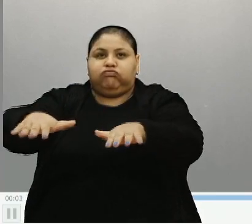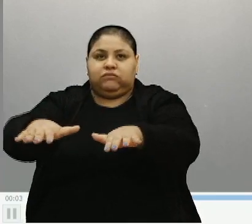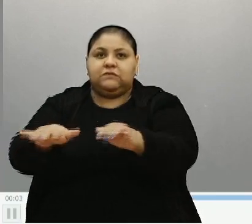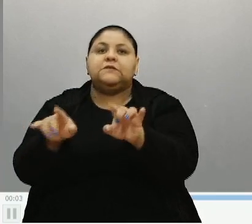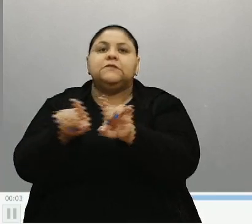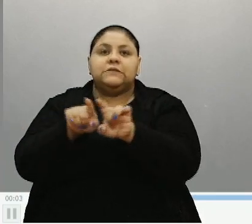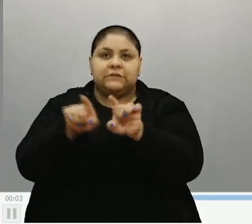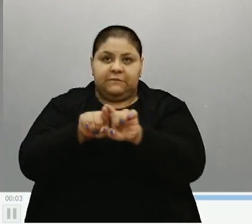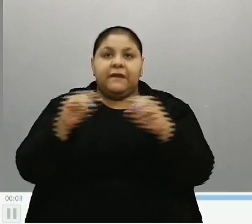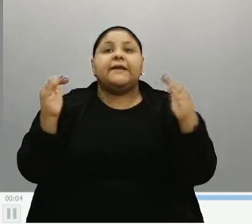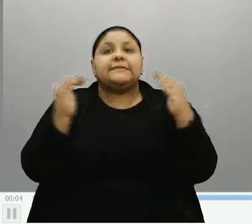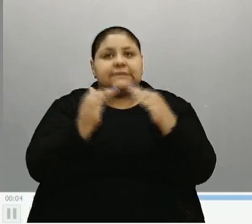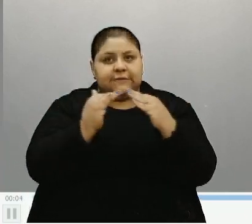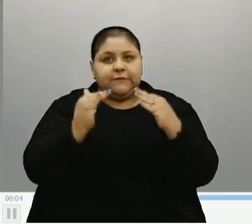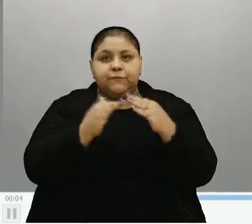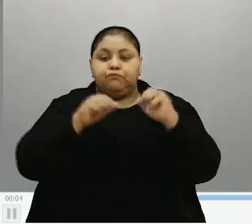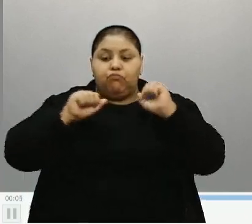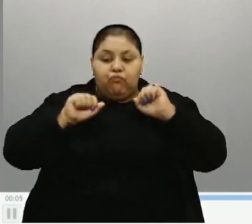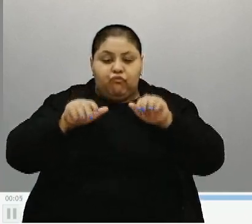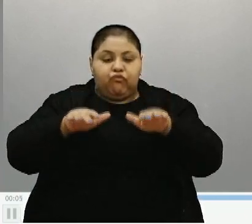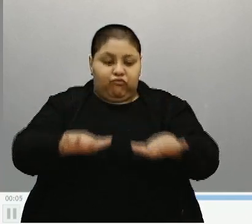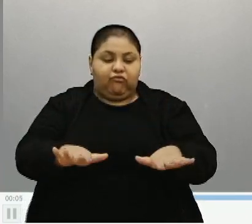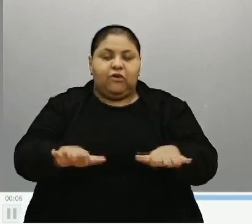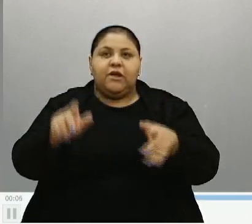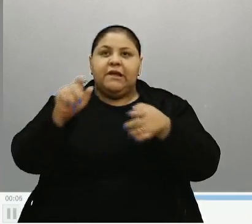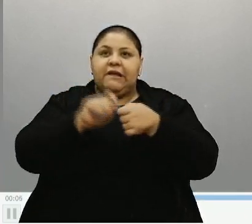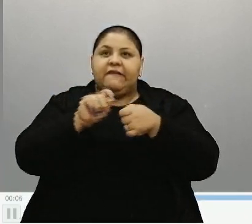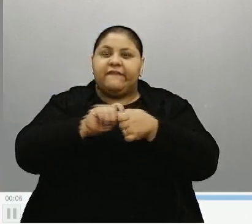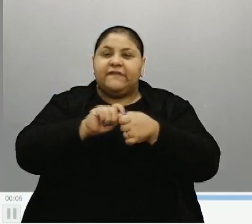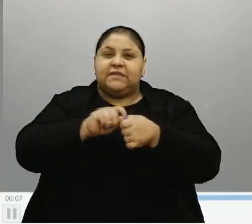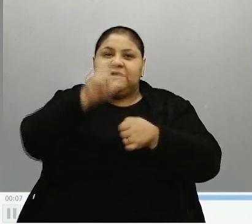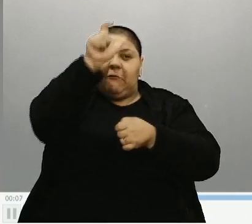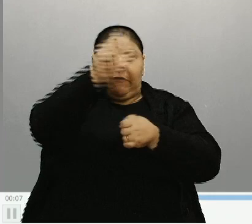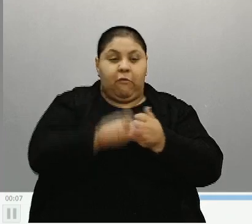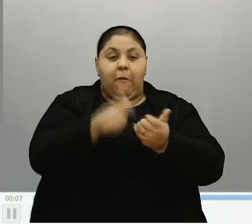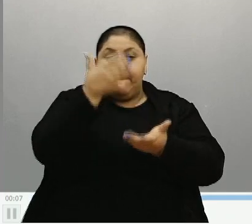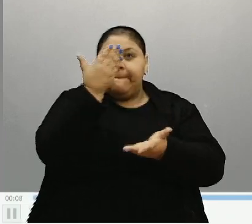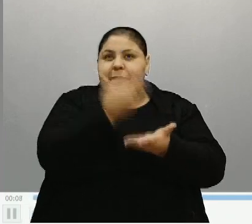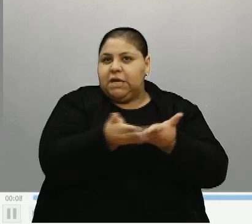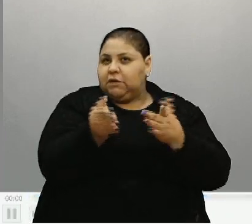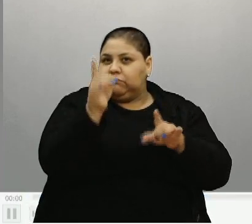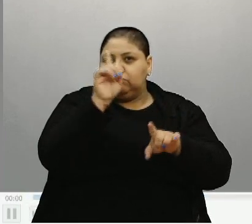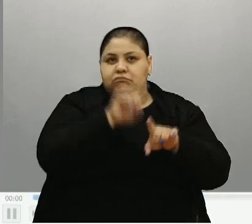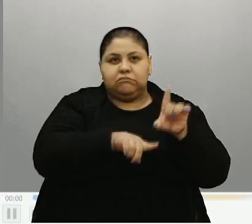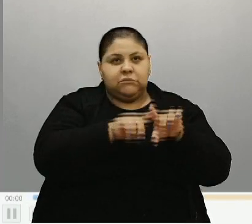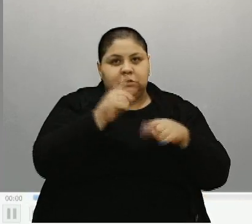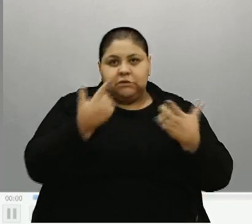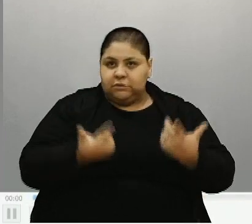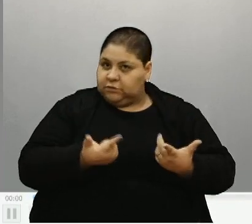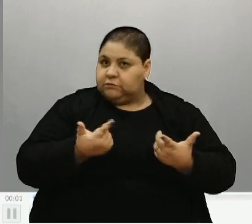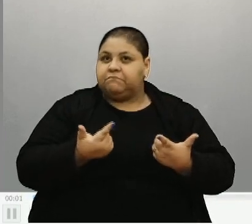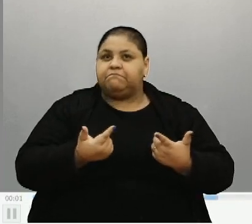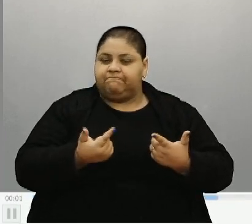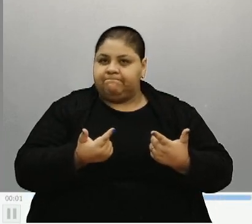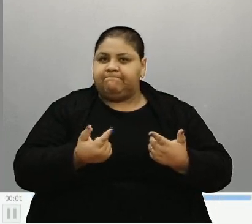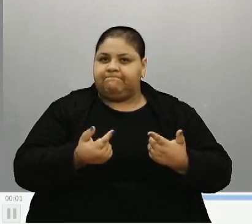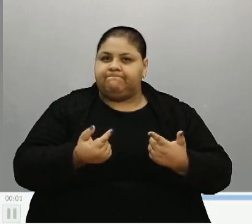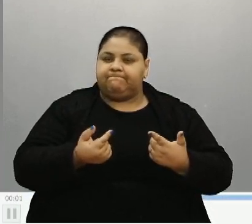as residências, fazendo com que as pessoas tenham a perda de móveis, a perda de seus bens.